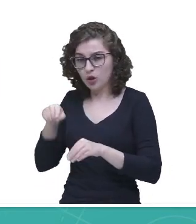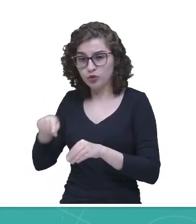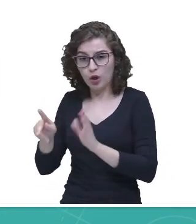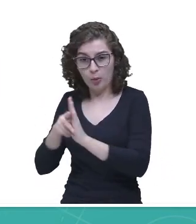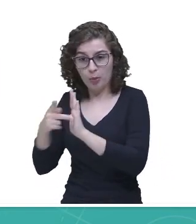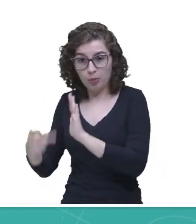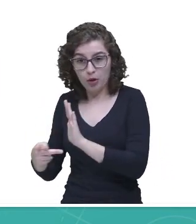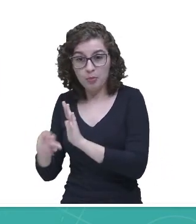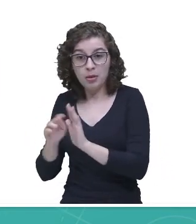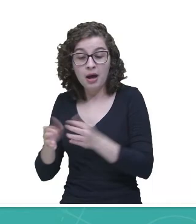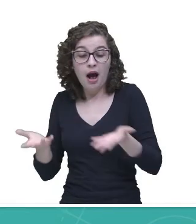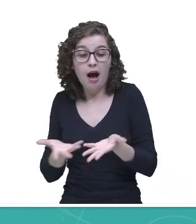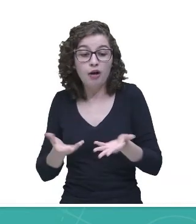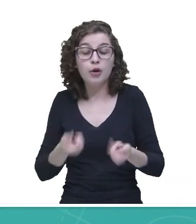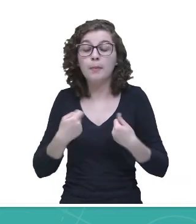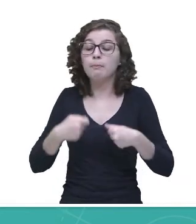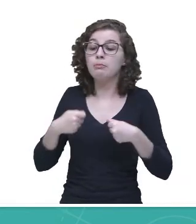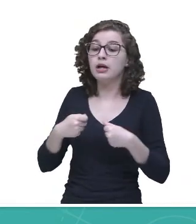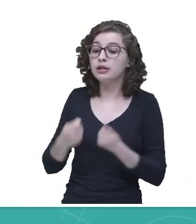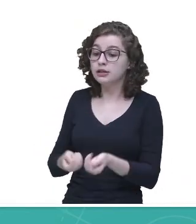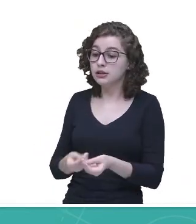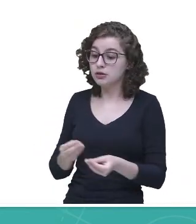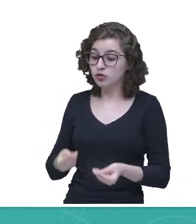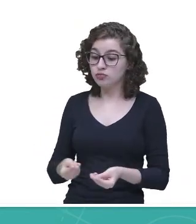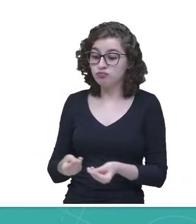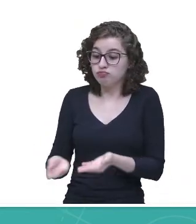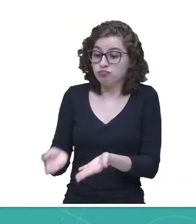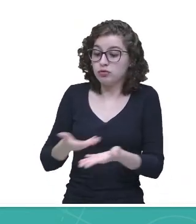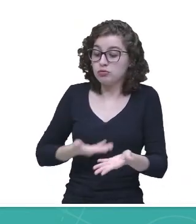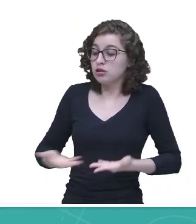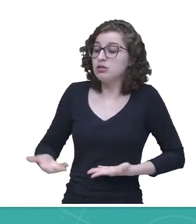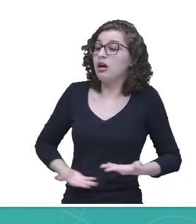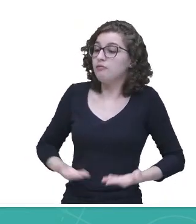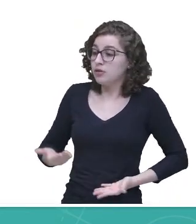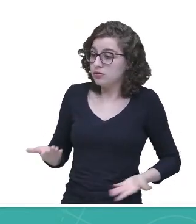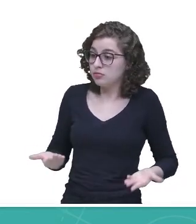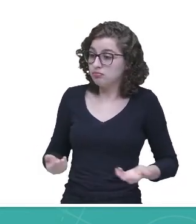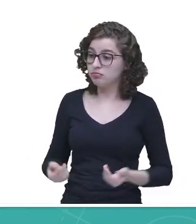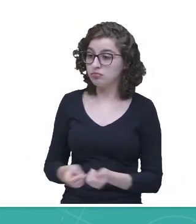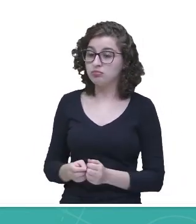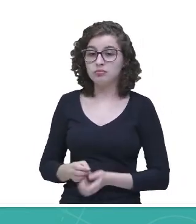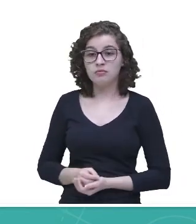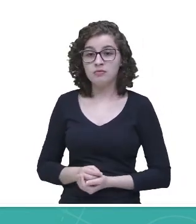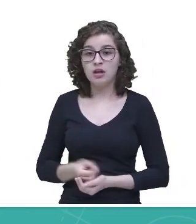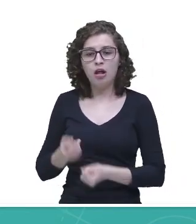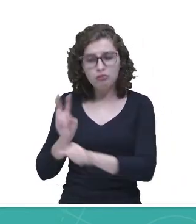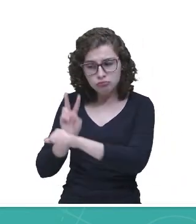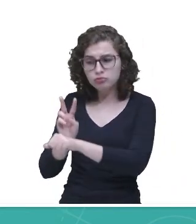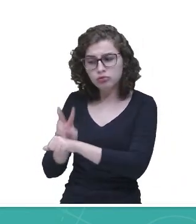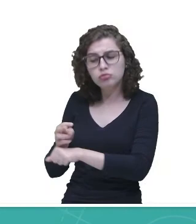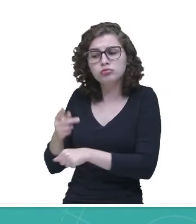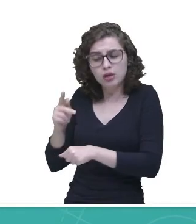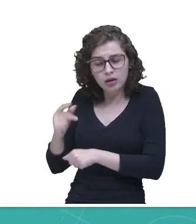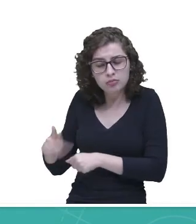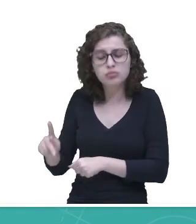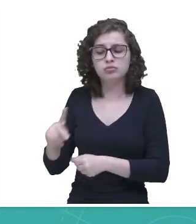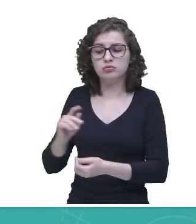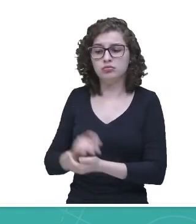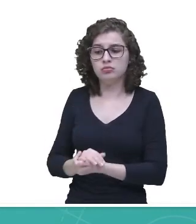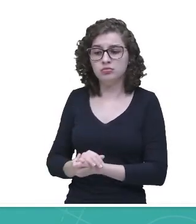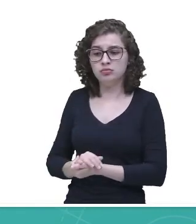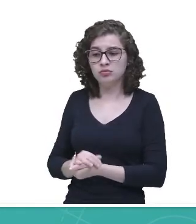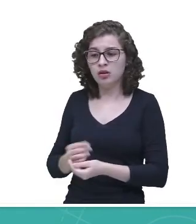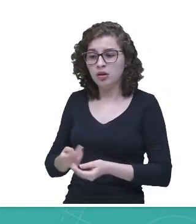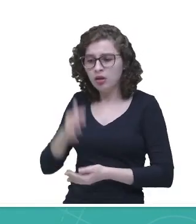afinal de contas eu lhe dei terras. Eu lhe dou proteção caso haja uma batalha. Eu lhe trago a fé